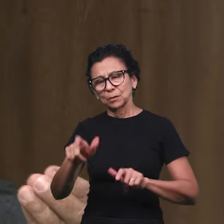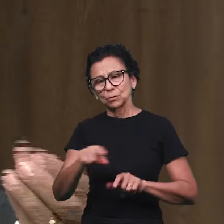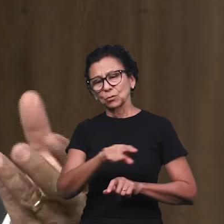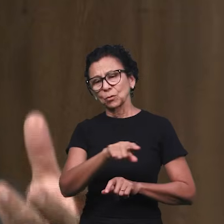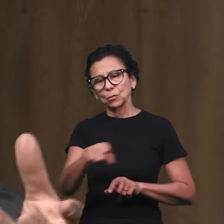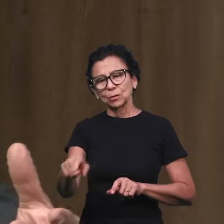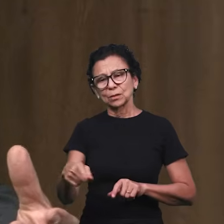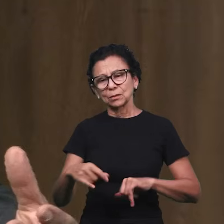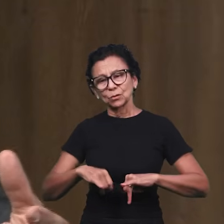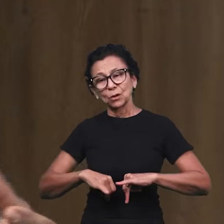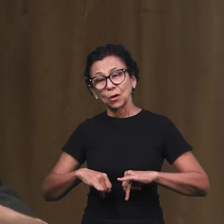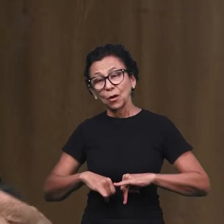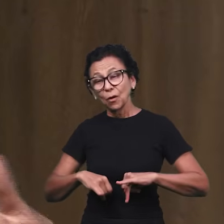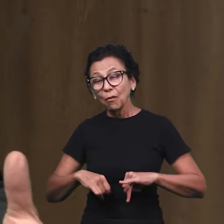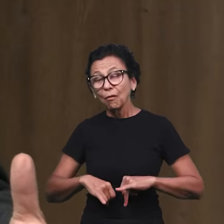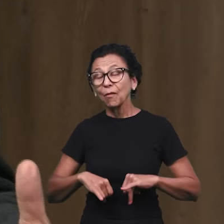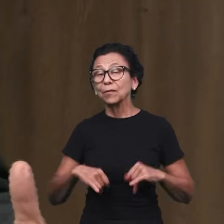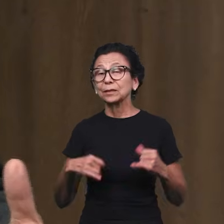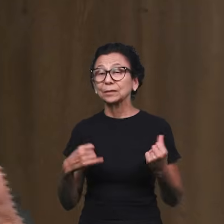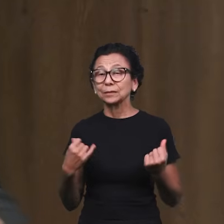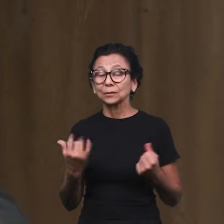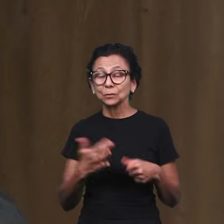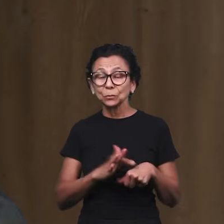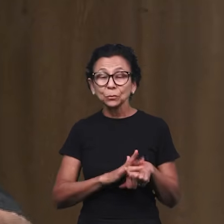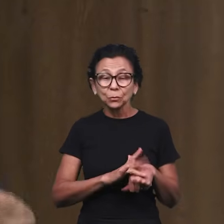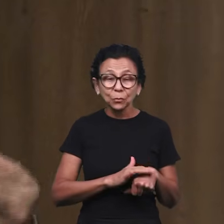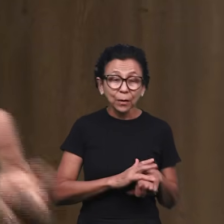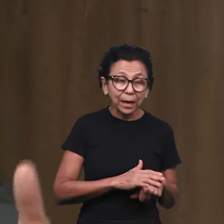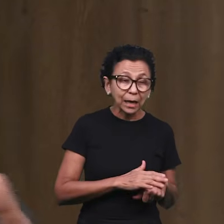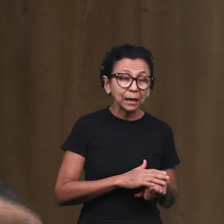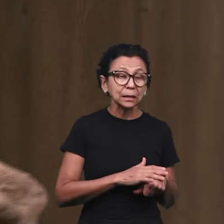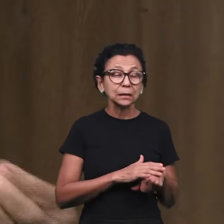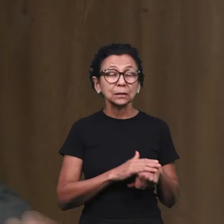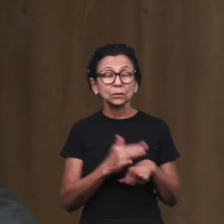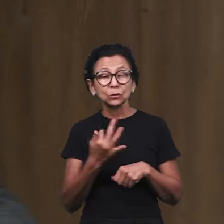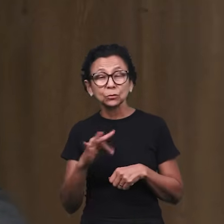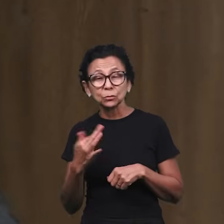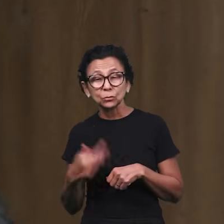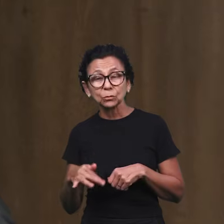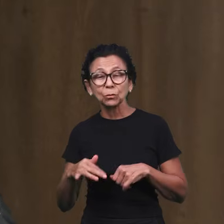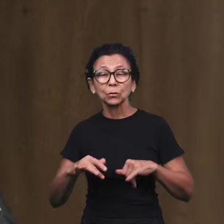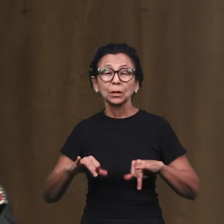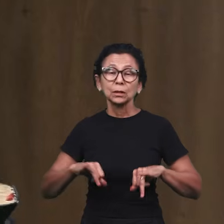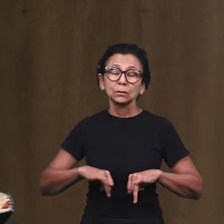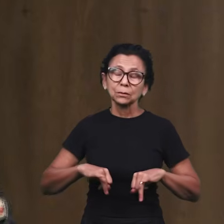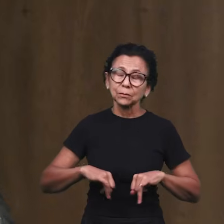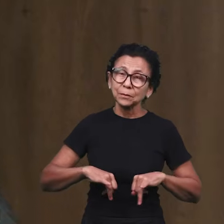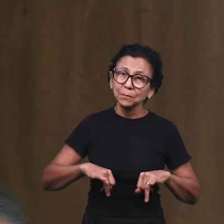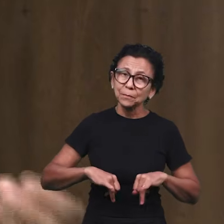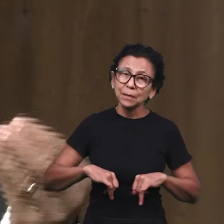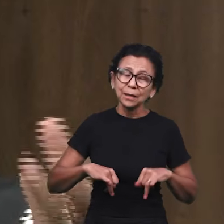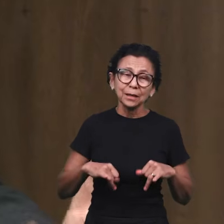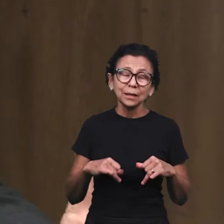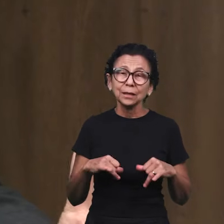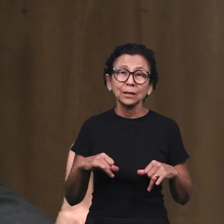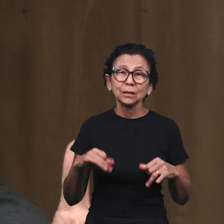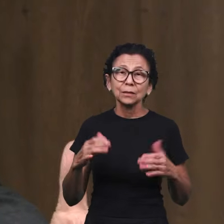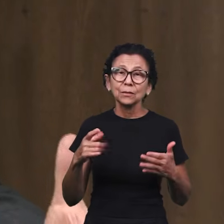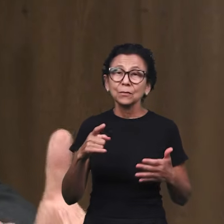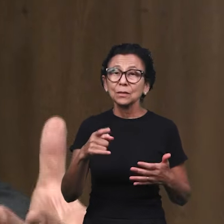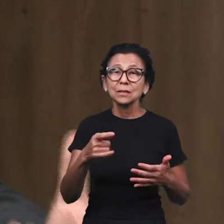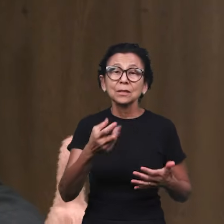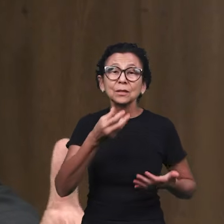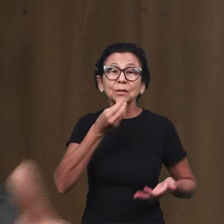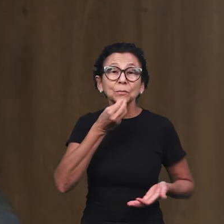que muitas pessoas às vezes estão passando num momento de dor, de sofrimento, é uma